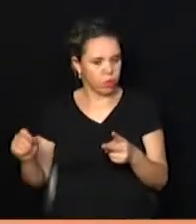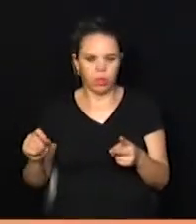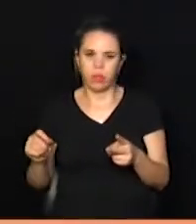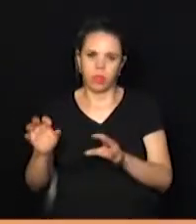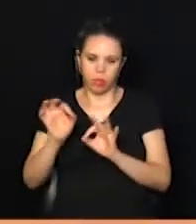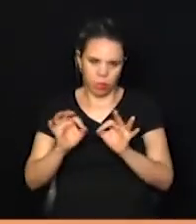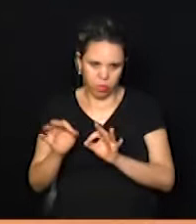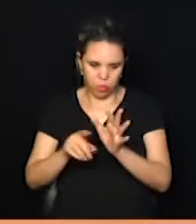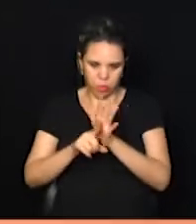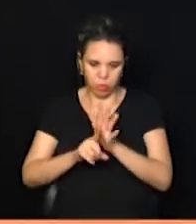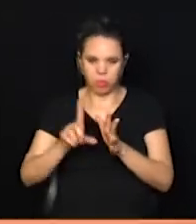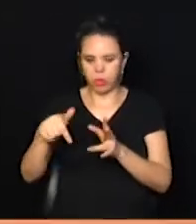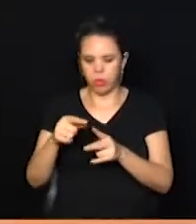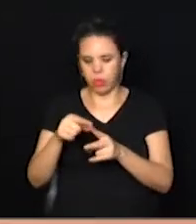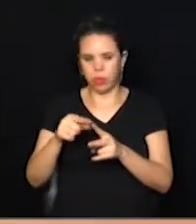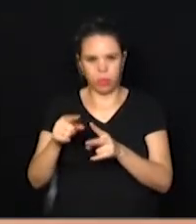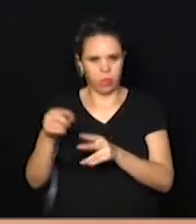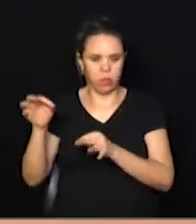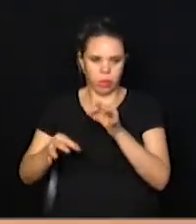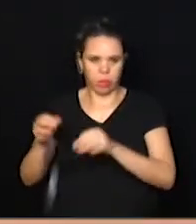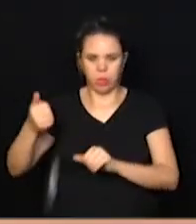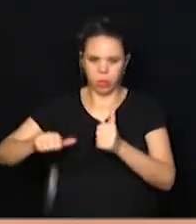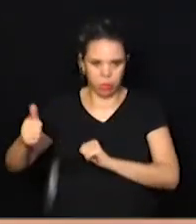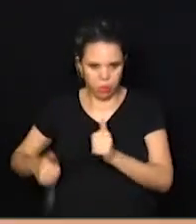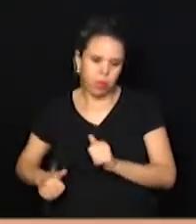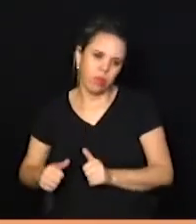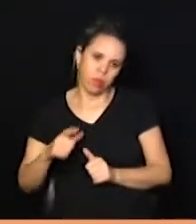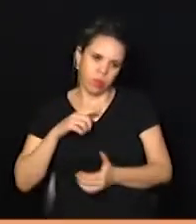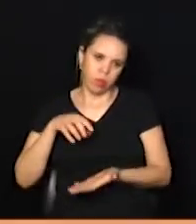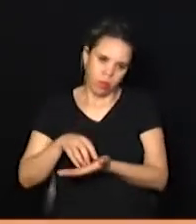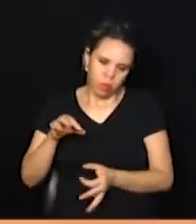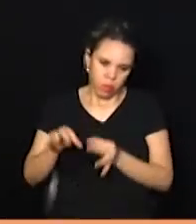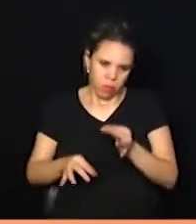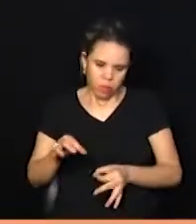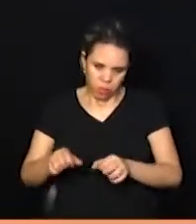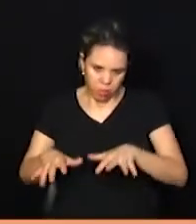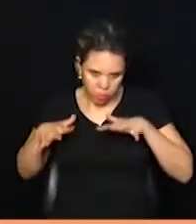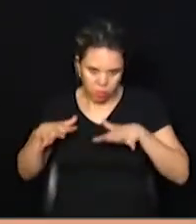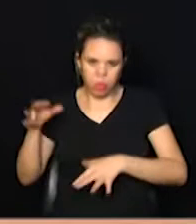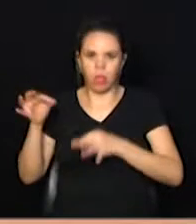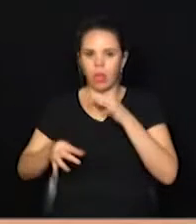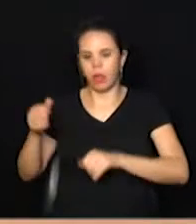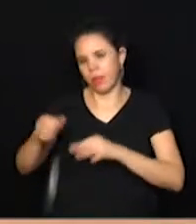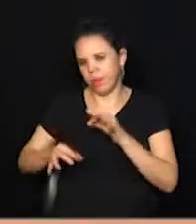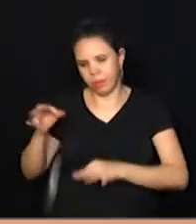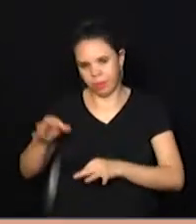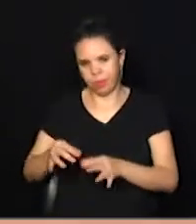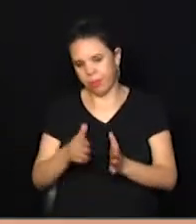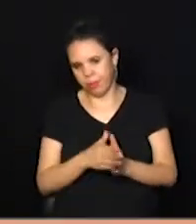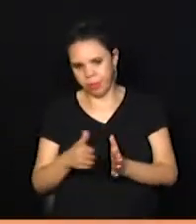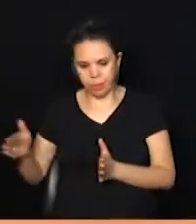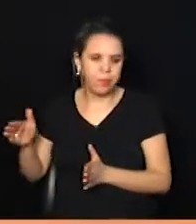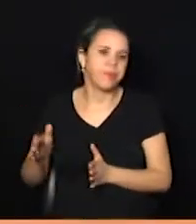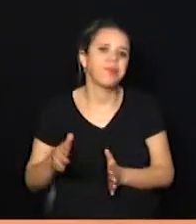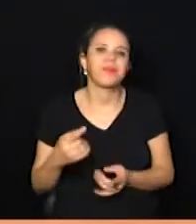preliminar e depois o plenário do tribunal do júri. Quando alguém vai para o plenário, para ser julgado perante o plenário do Tribunal do Júri Popular,